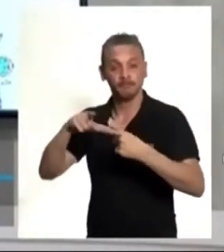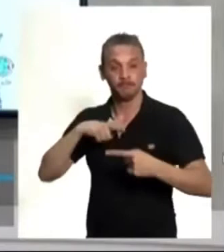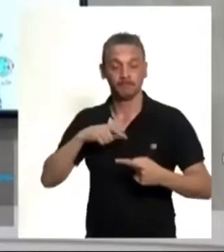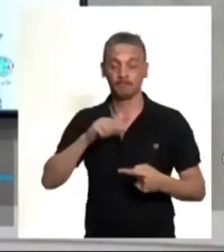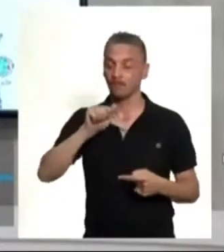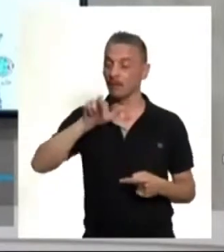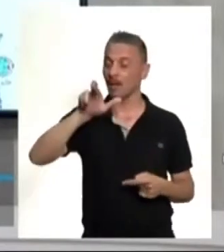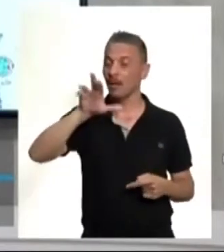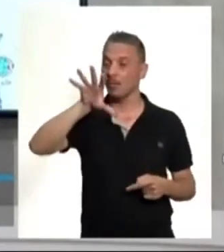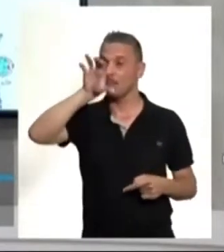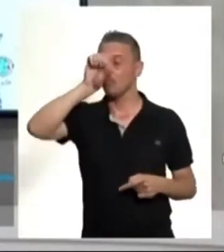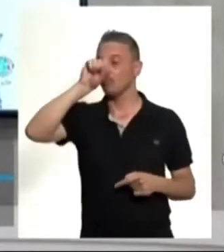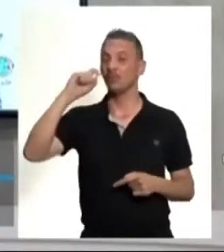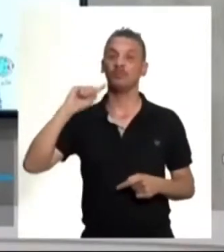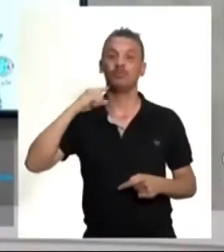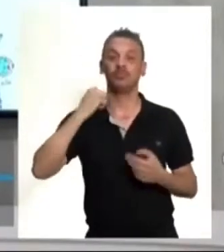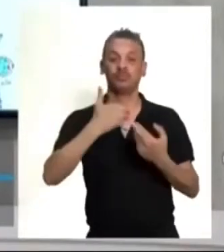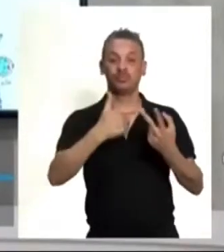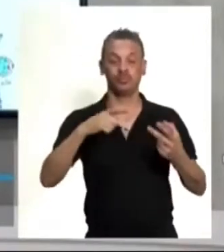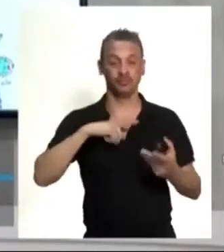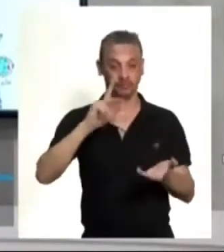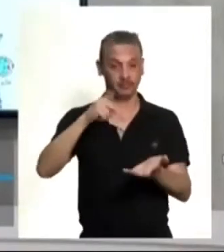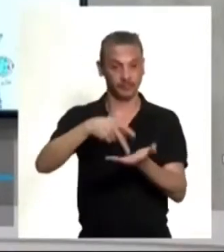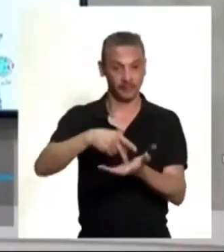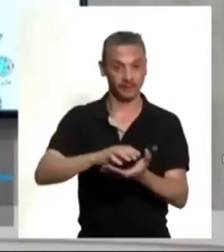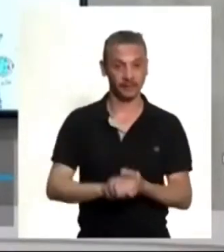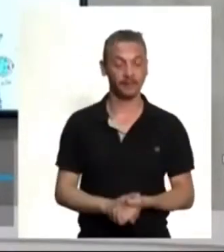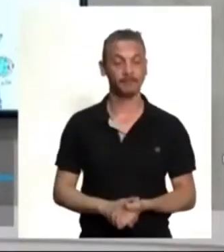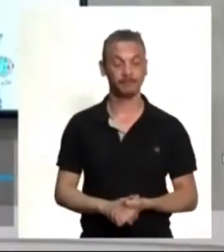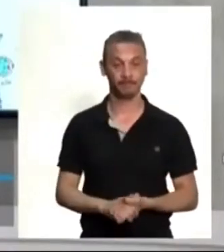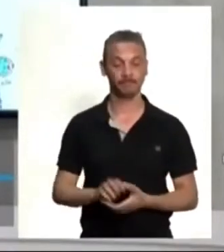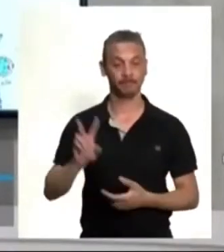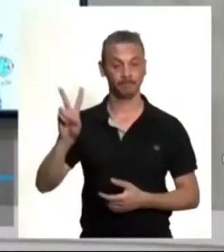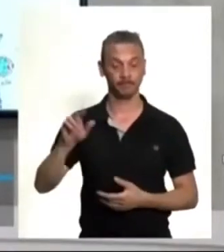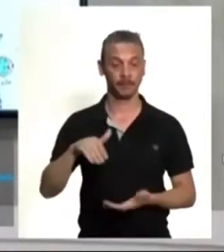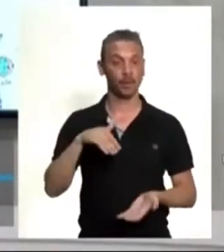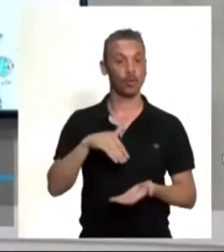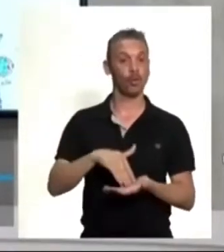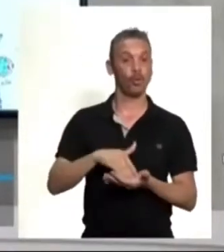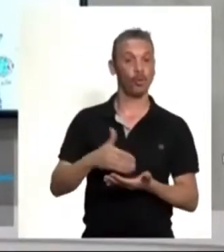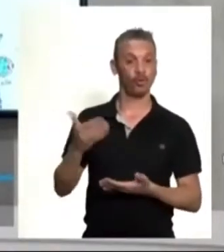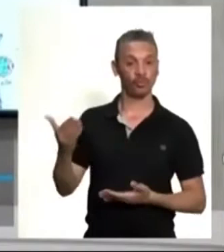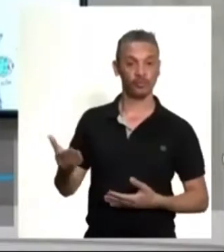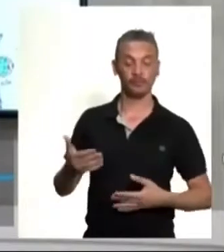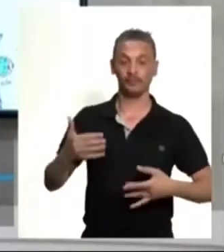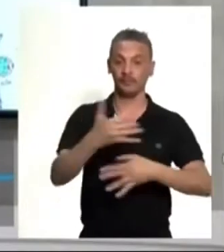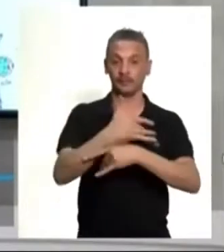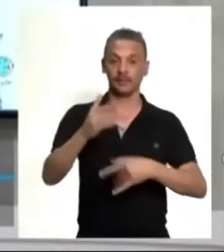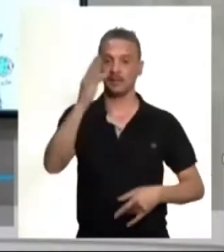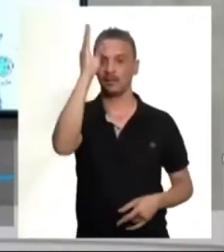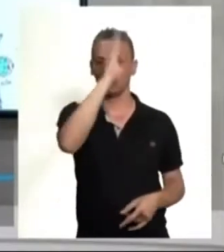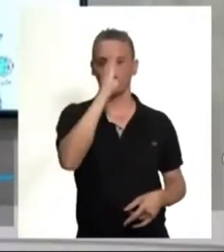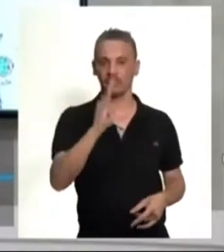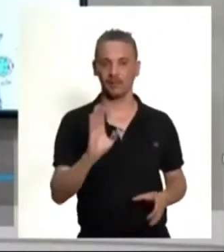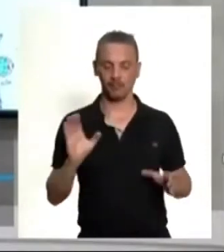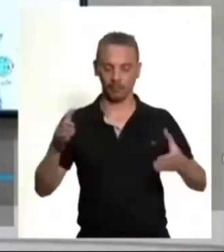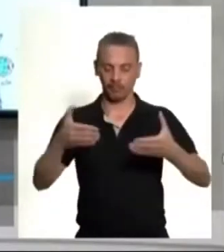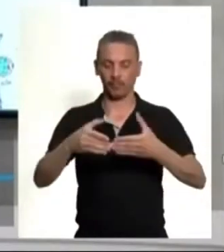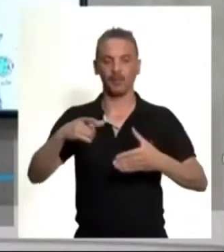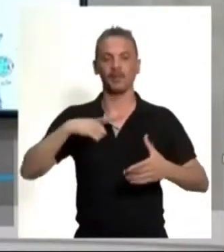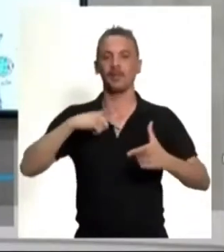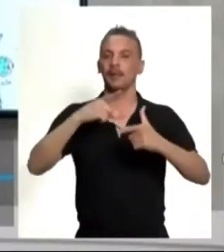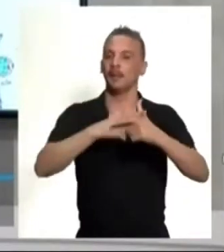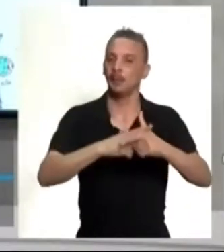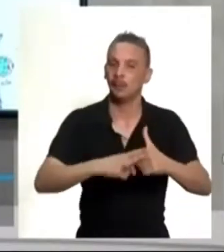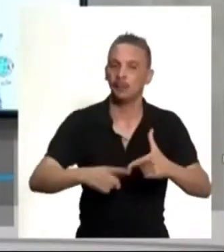ar, poluição do lixo. Isso também está verdadeiro. E por último, as grandes cidades brasileiras concentram os